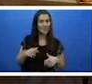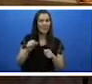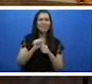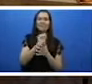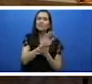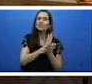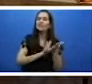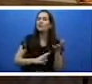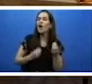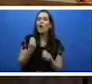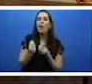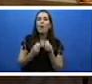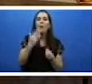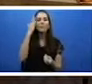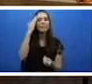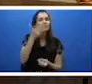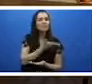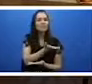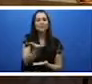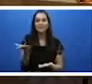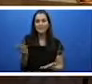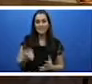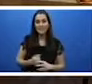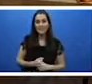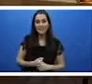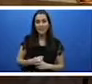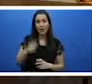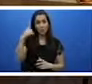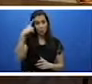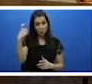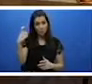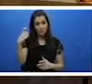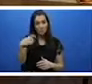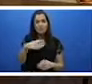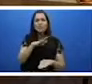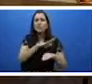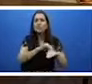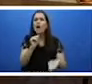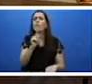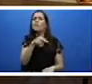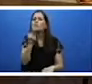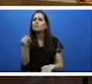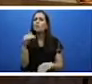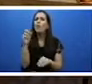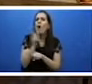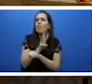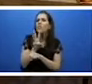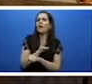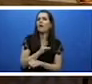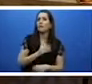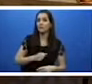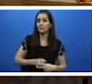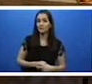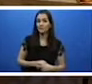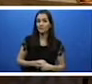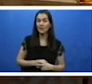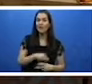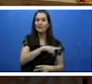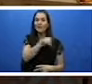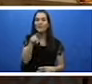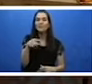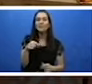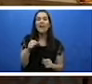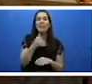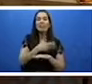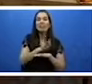entendimento de vocês. Qualquer dúvida, chame sua professora no grupo da sala, do WhatsApp. Vocês vão fazer